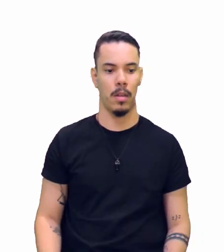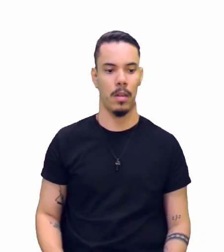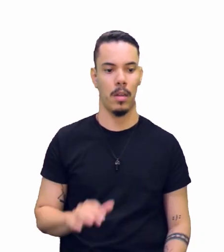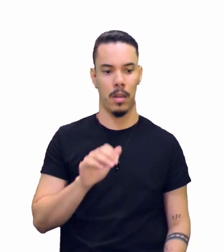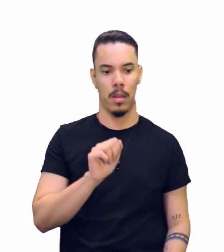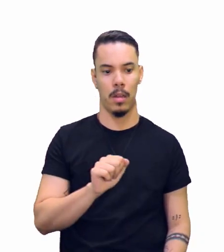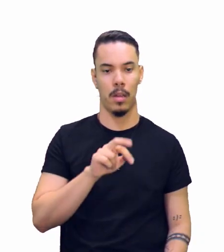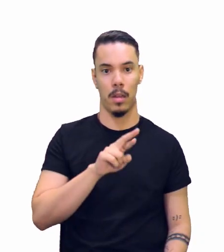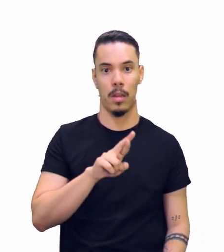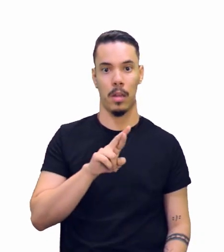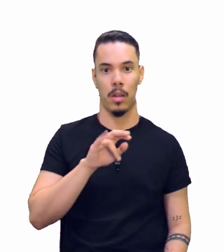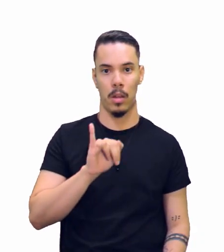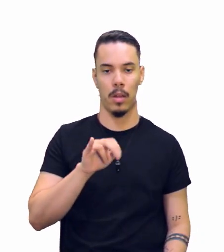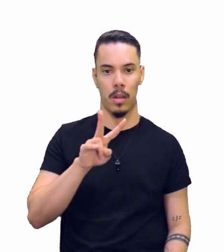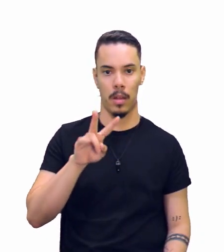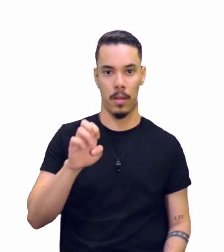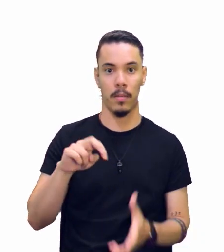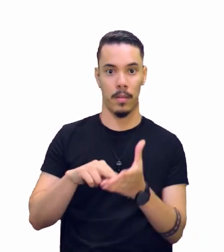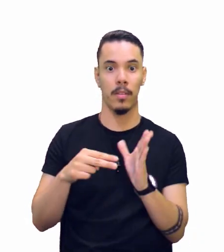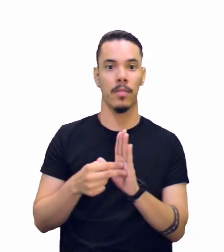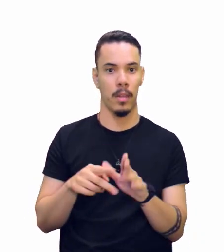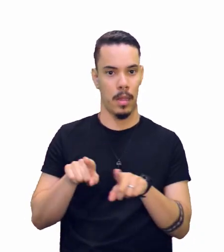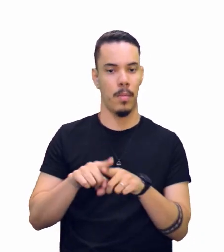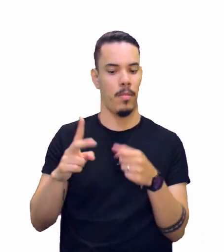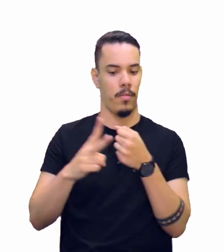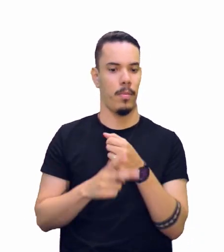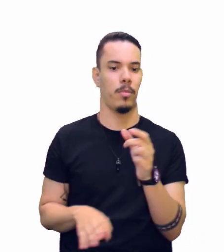arrive. Inclusive, lá na aula de presente contínuos